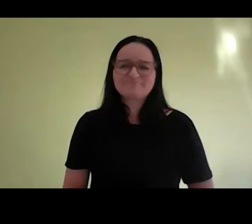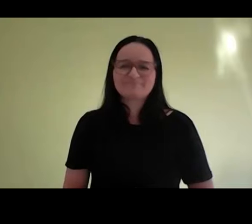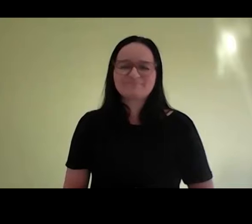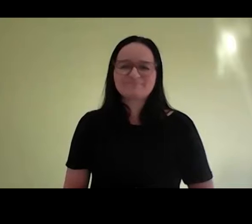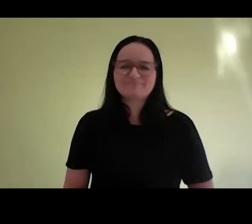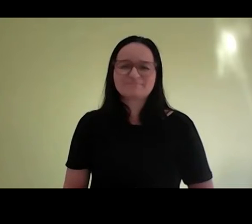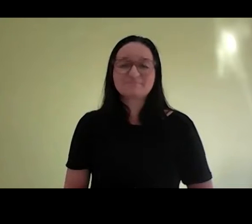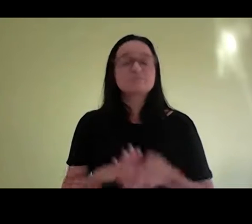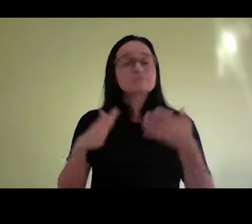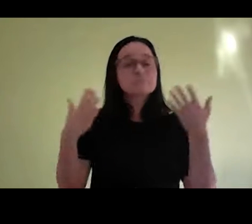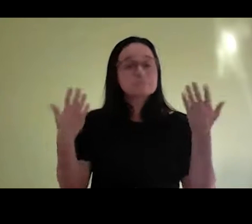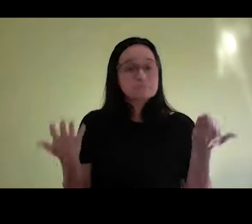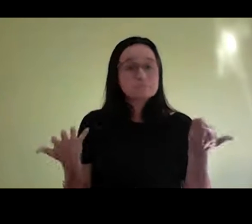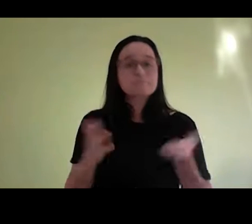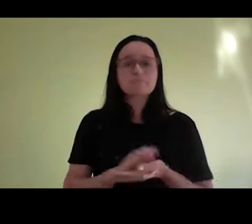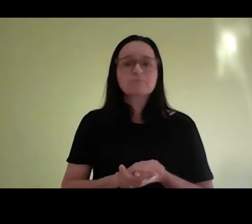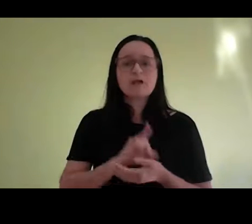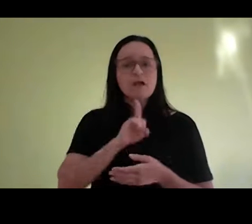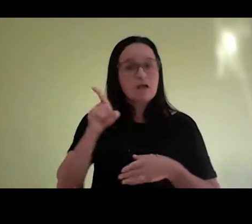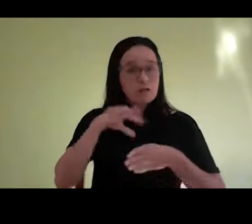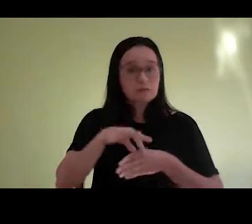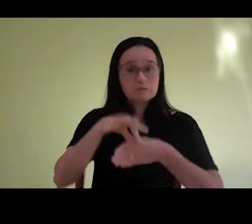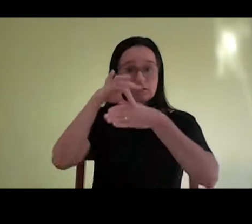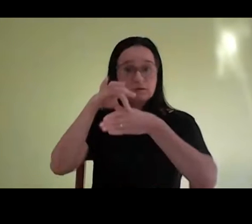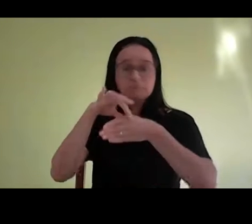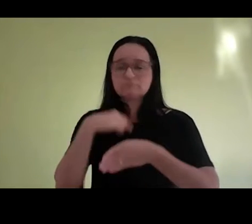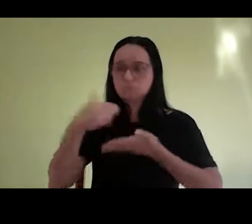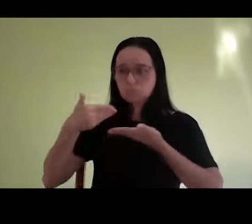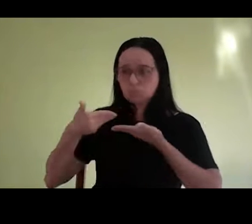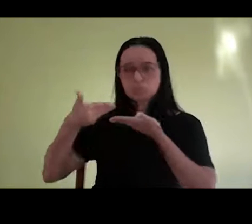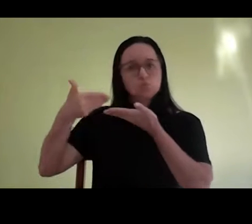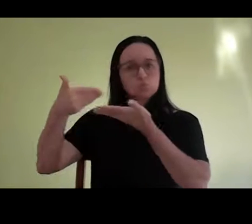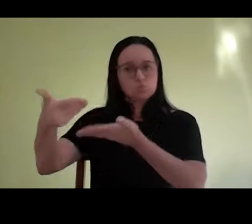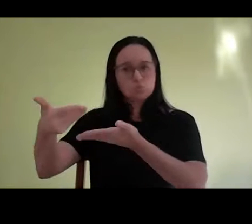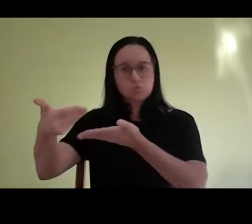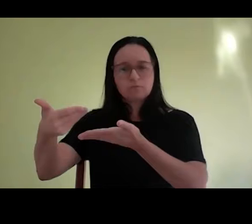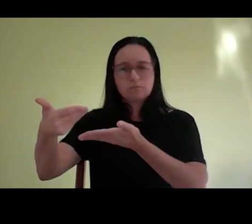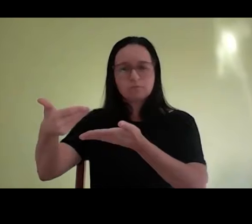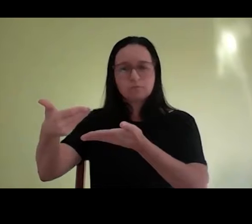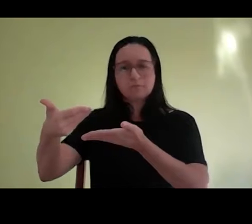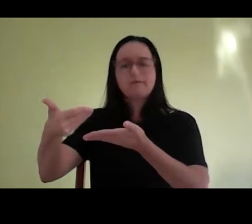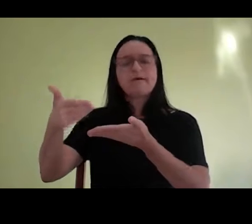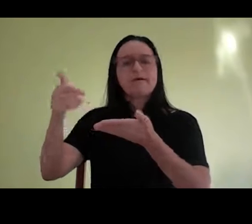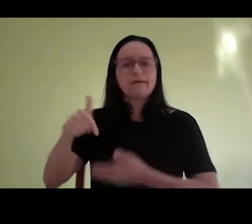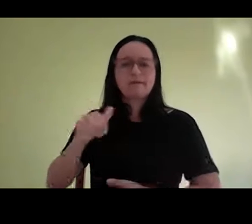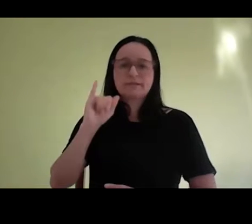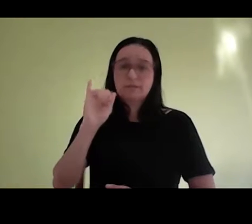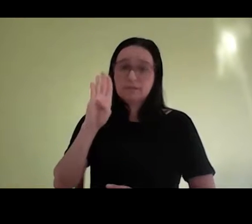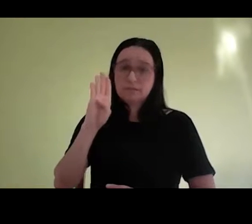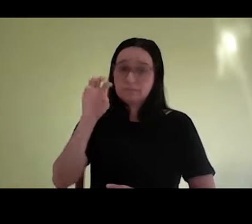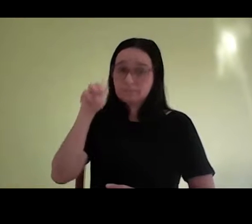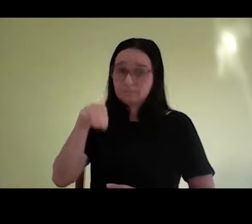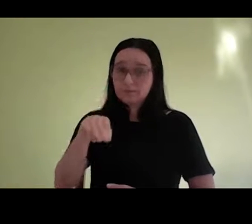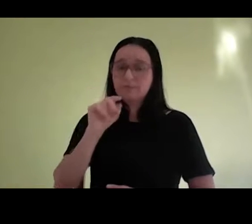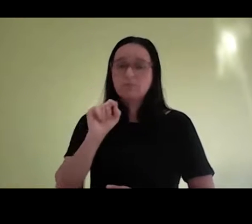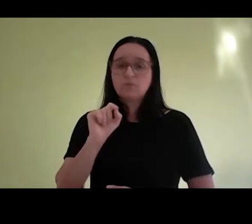E aí, esse líder, eu fiz, eu fui convidada para fazer um webinar na IBM, para quem não sabe o webinar, é